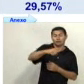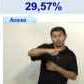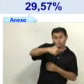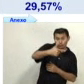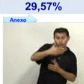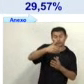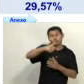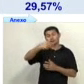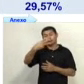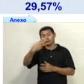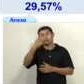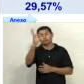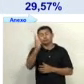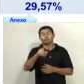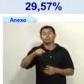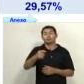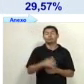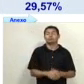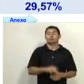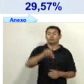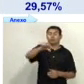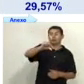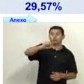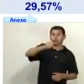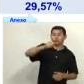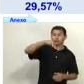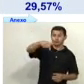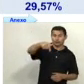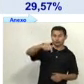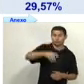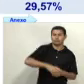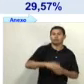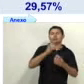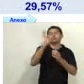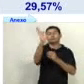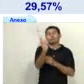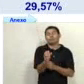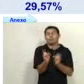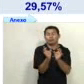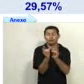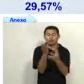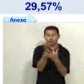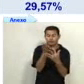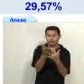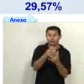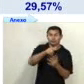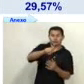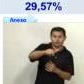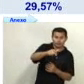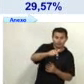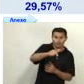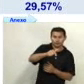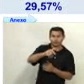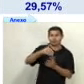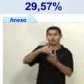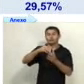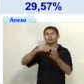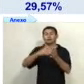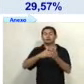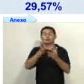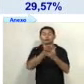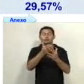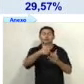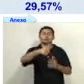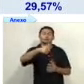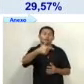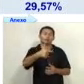12 e 13 mil, 9,87%. Qual que é a probabilidade entre as vendas estarem entre 17 e 12 mil? Entre